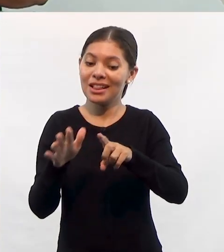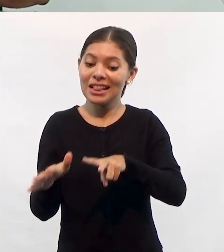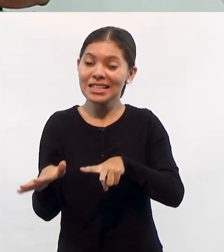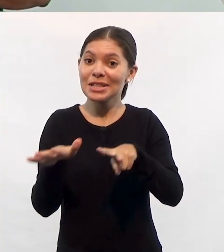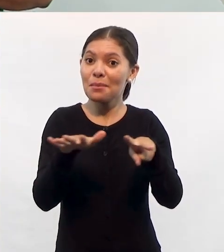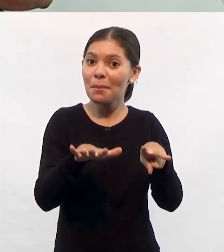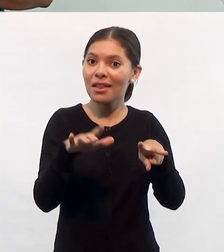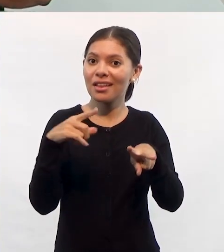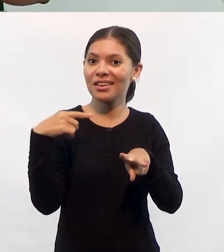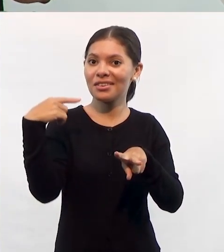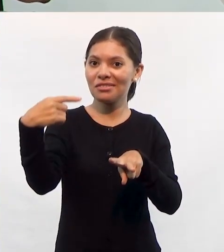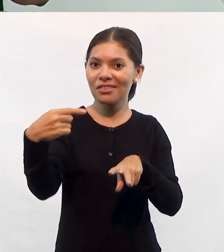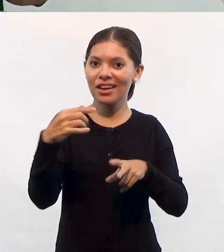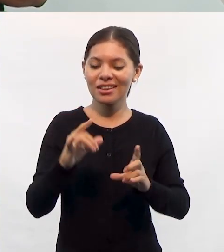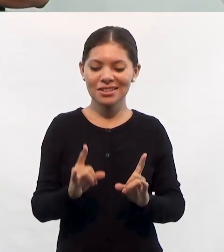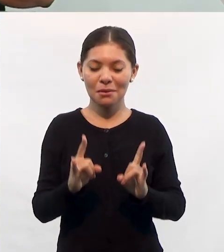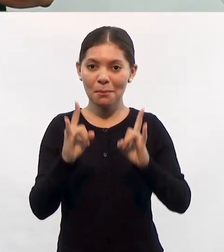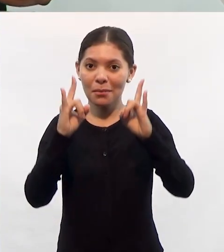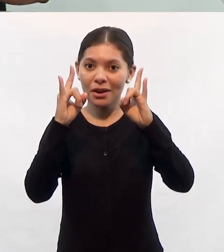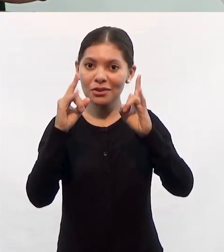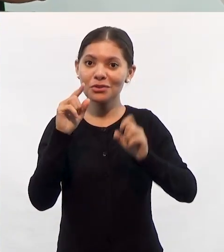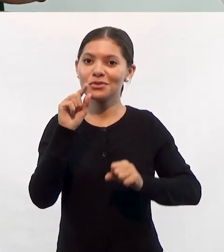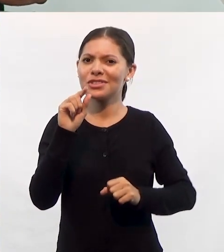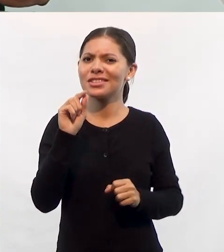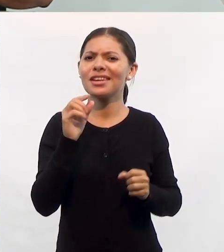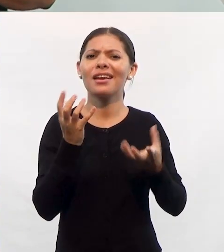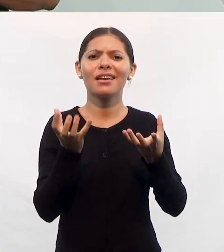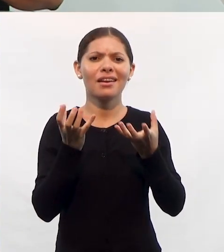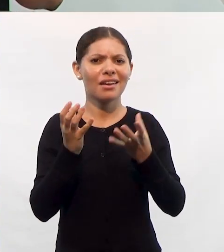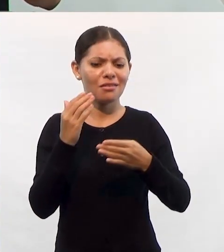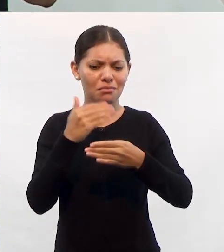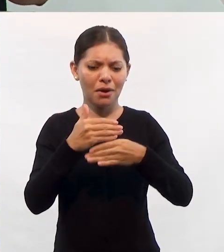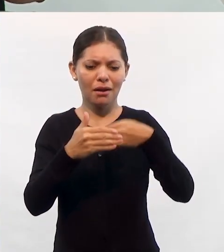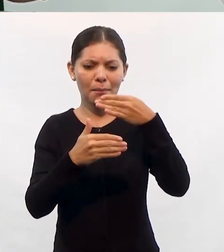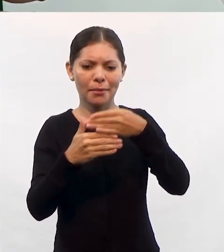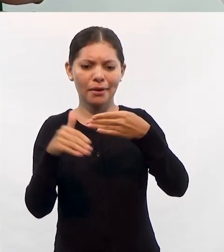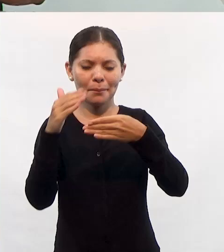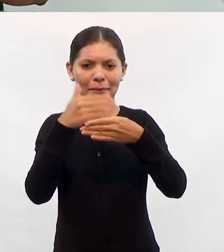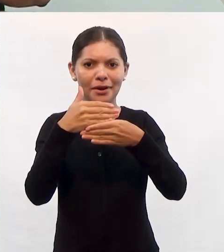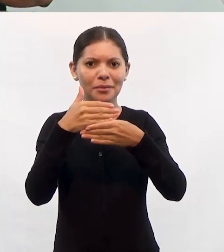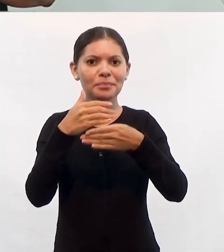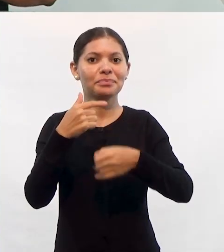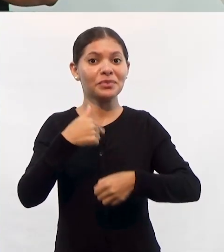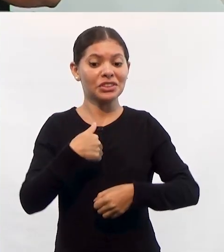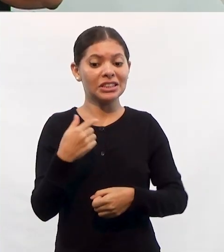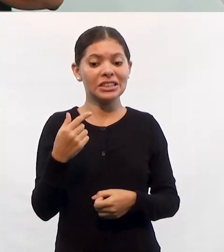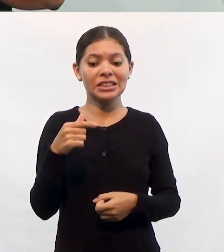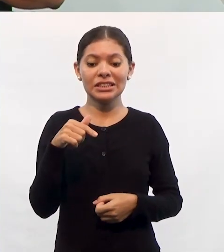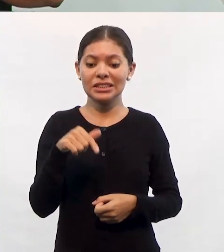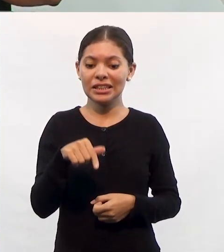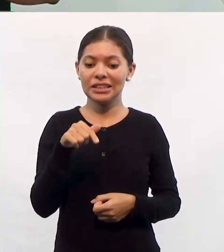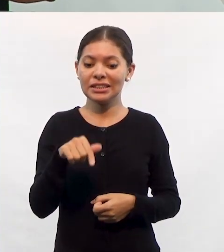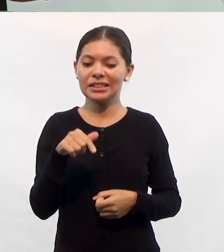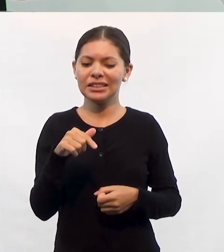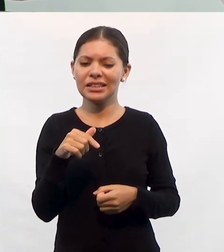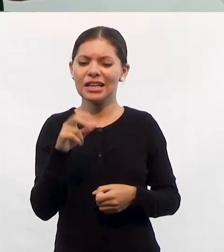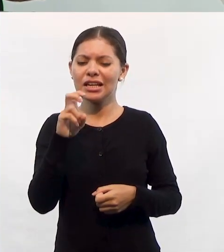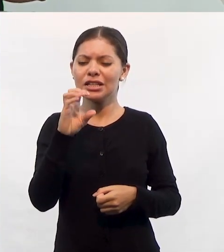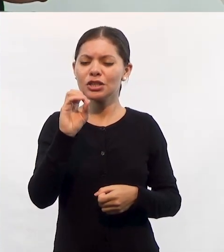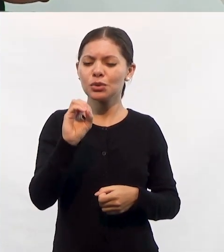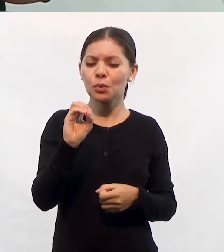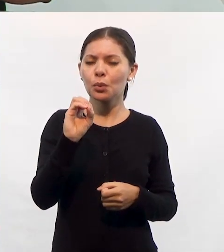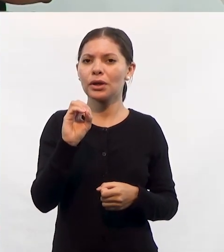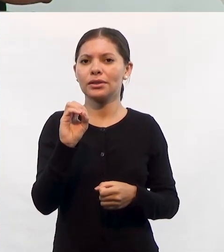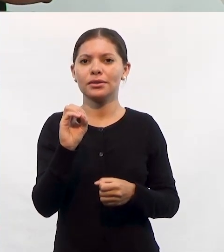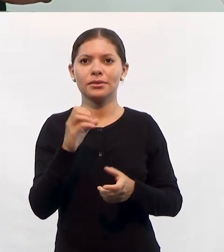na semana que vem você nesse prédio você pretende construir essas colunas a gente tem aqui 50